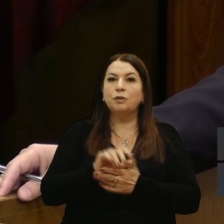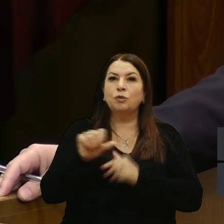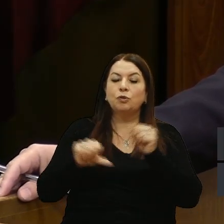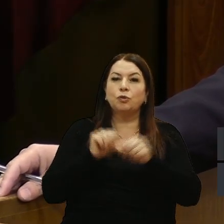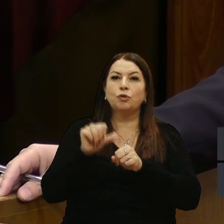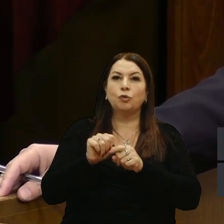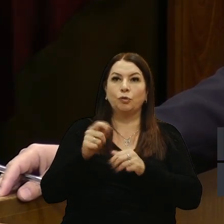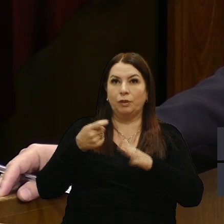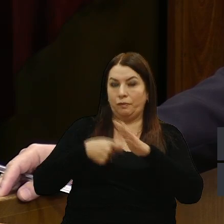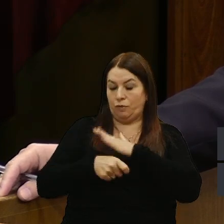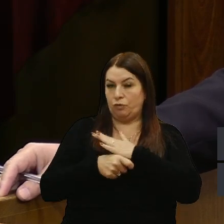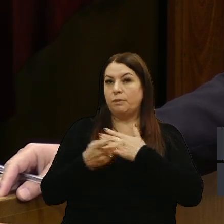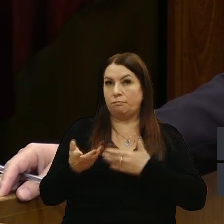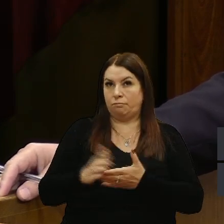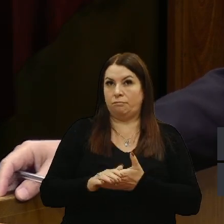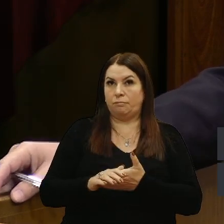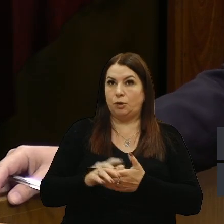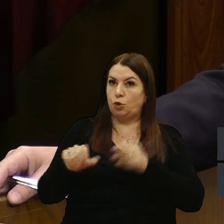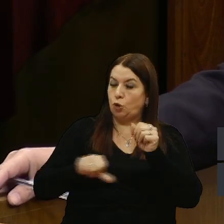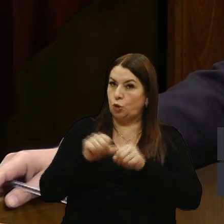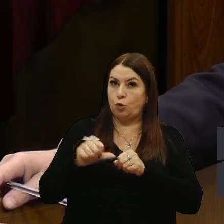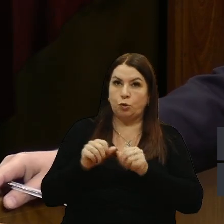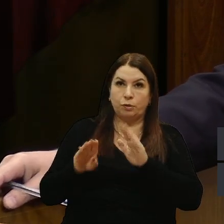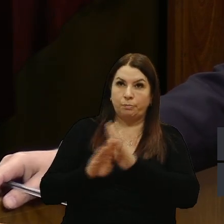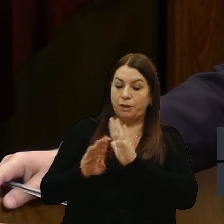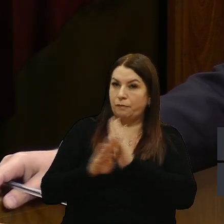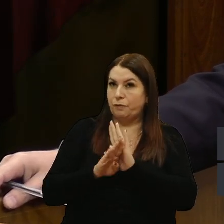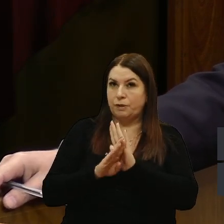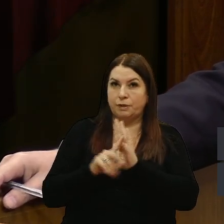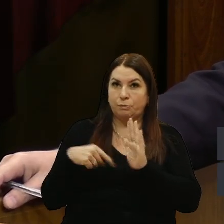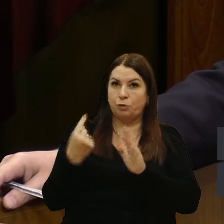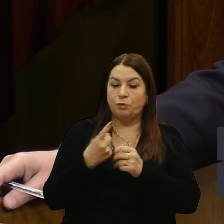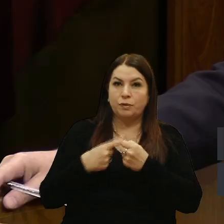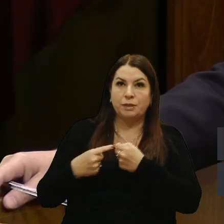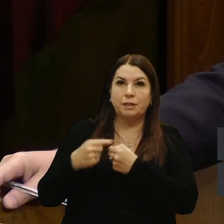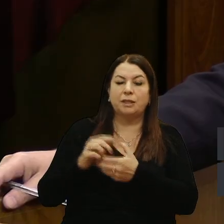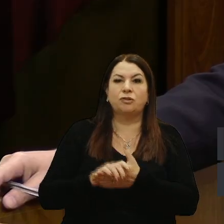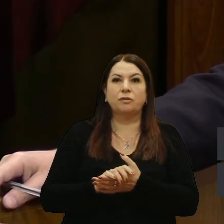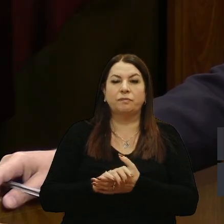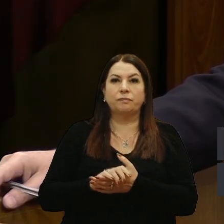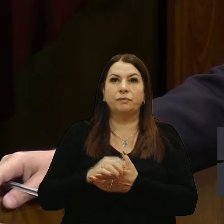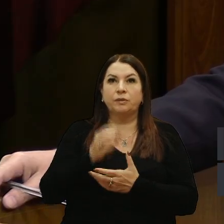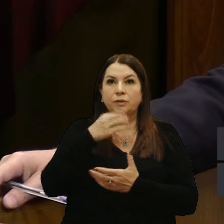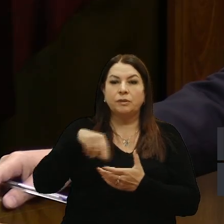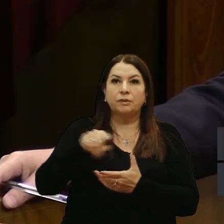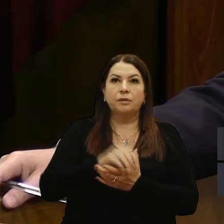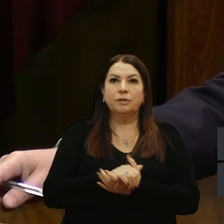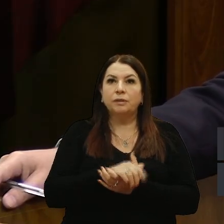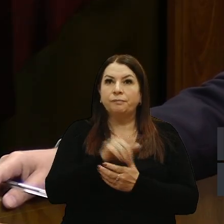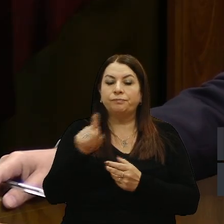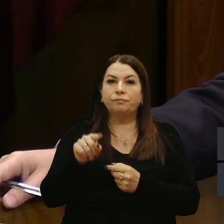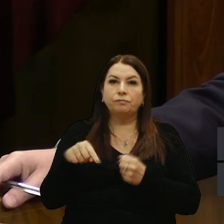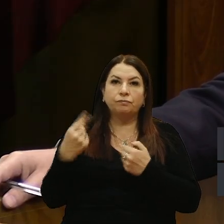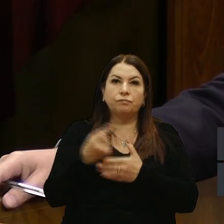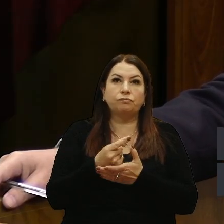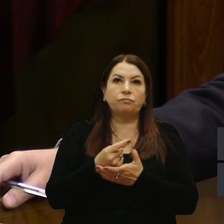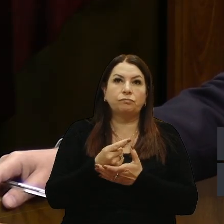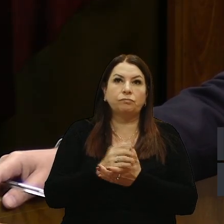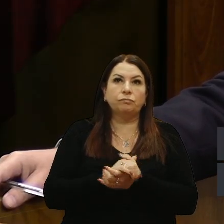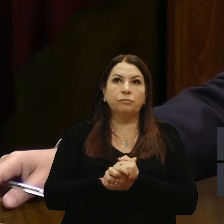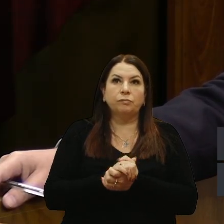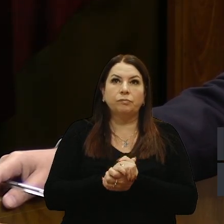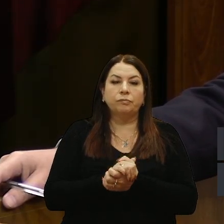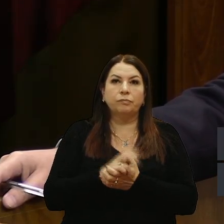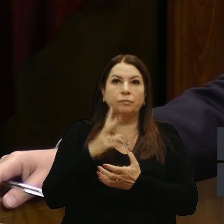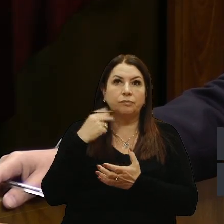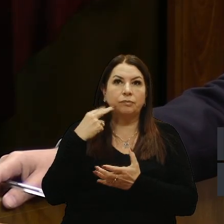em investimentos, reverte em benefícios para a nossa cidade e para os nossos caxienses. Só a parte,